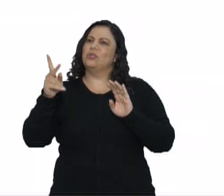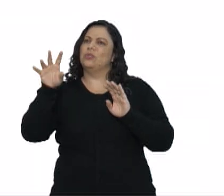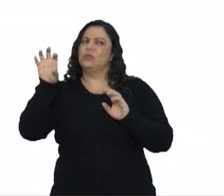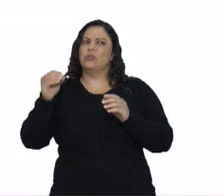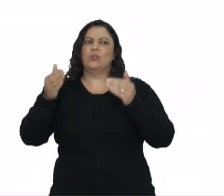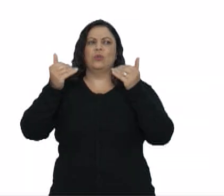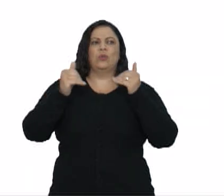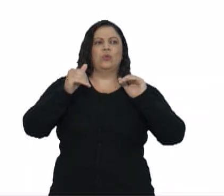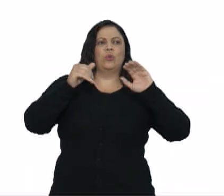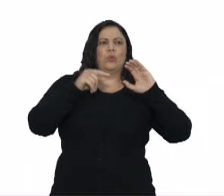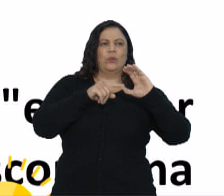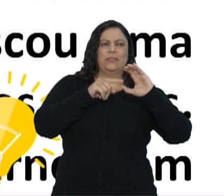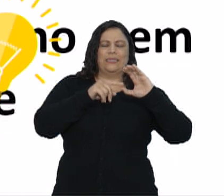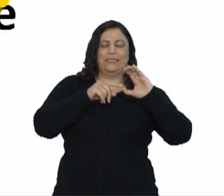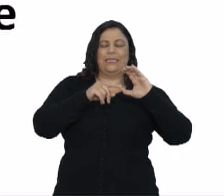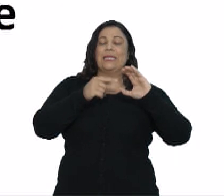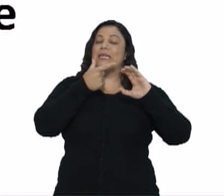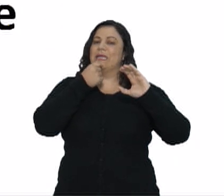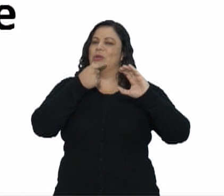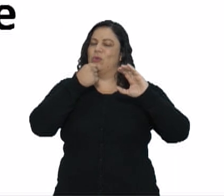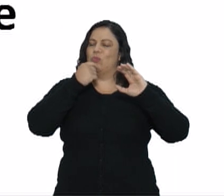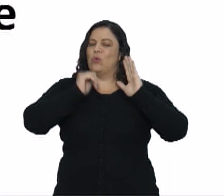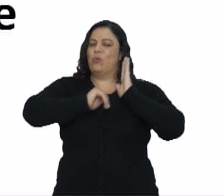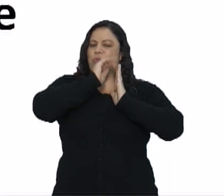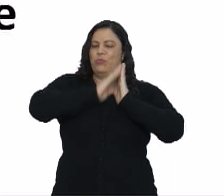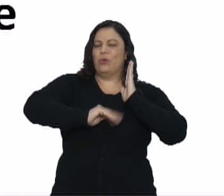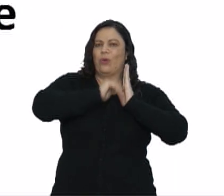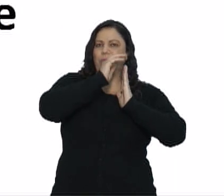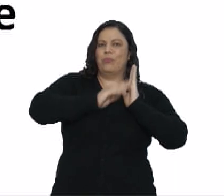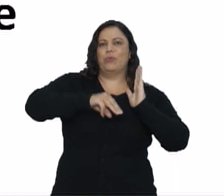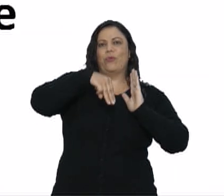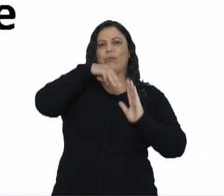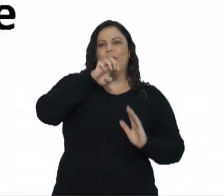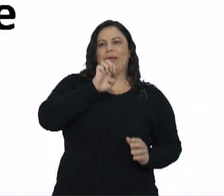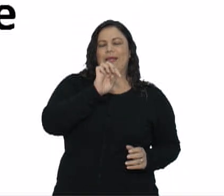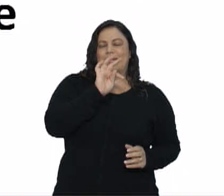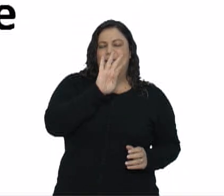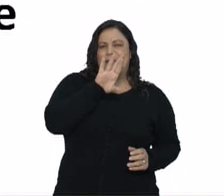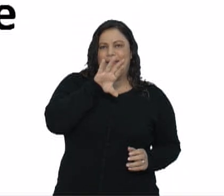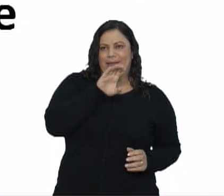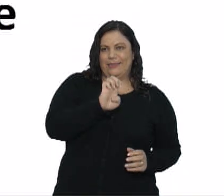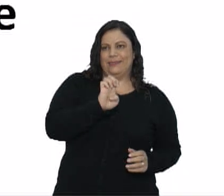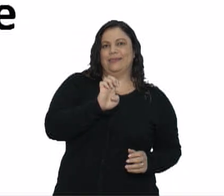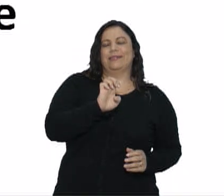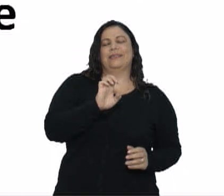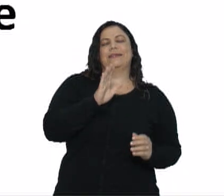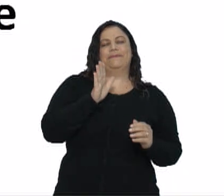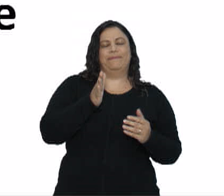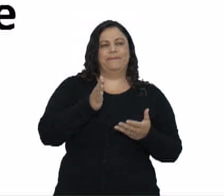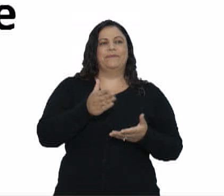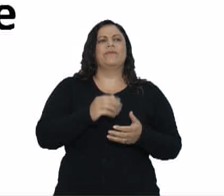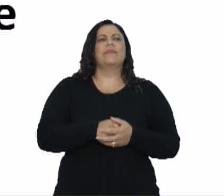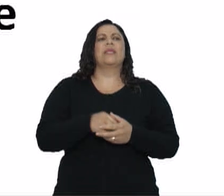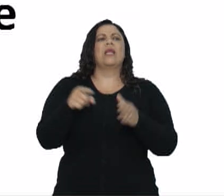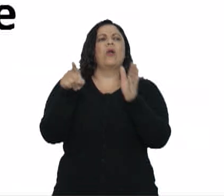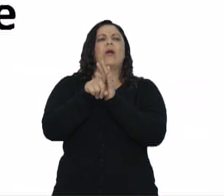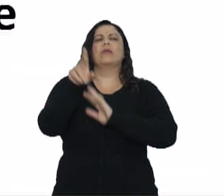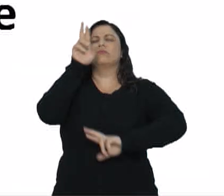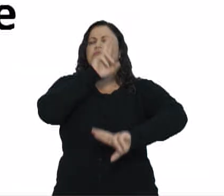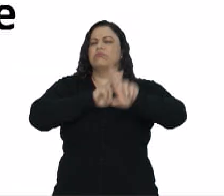da pintura. E agora aquela nossa atividadezinha básica de análise que a gente